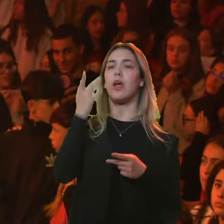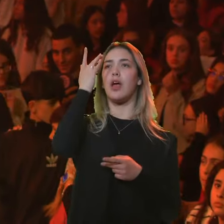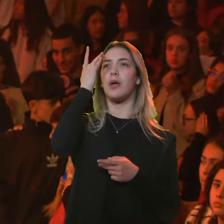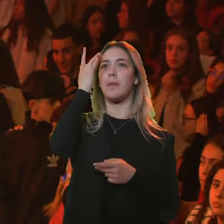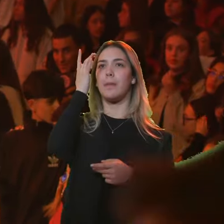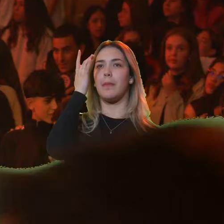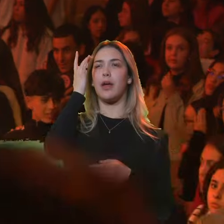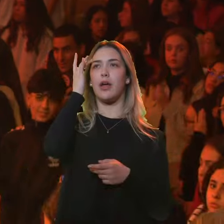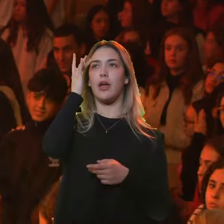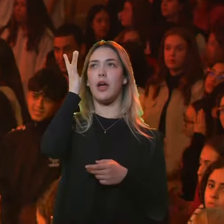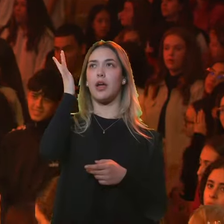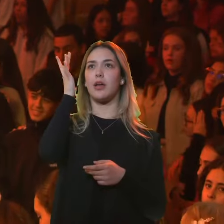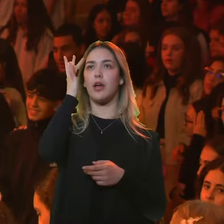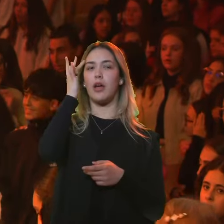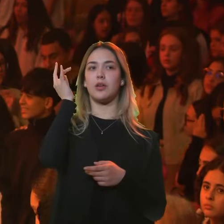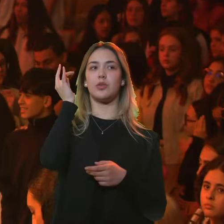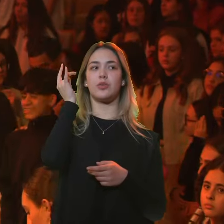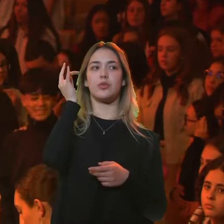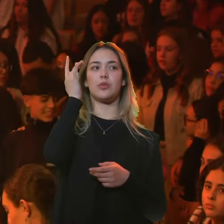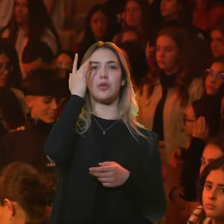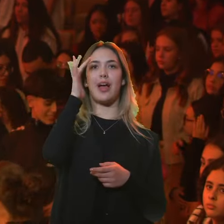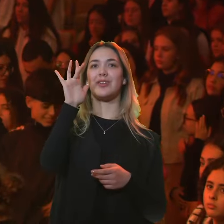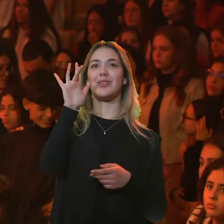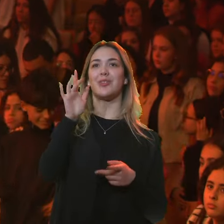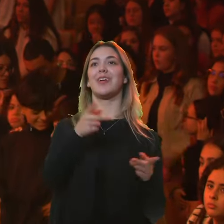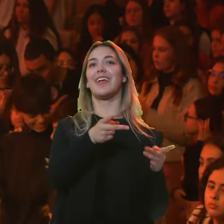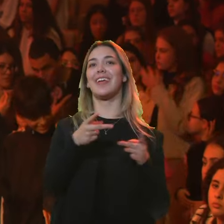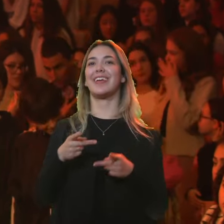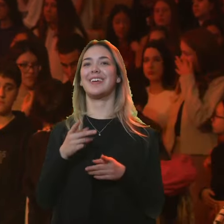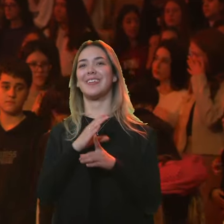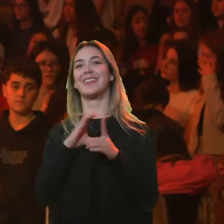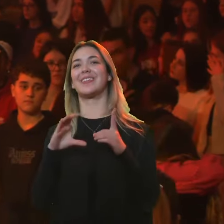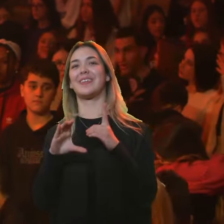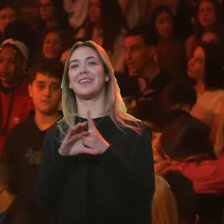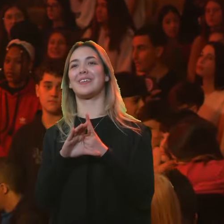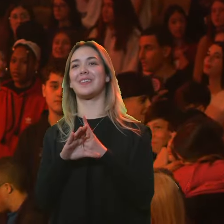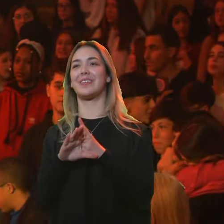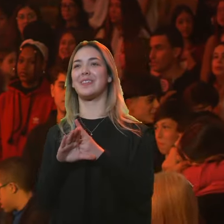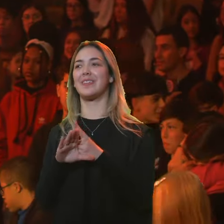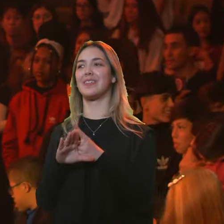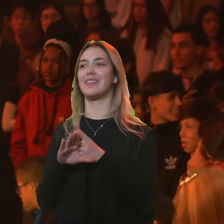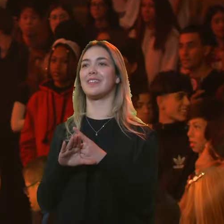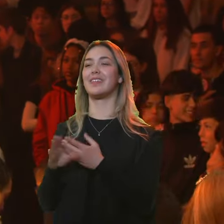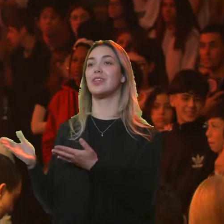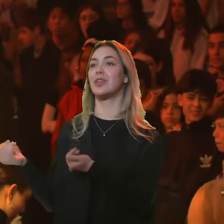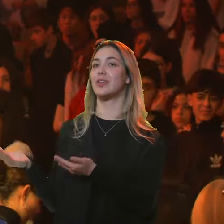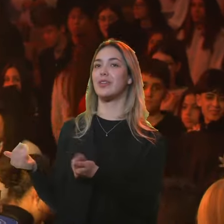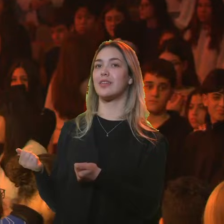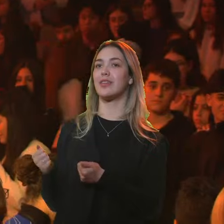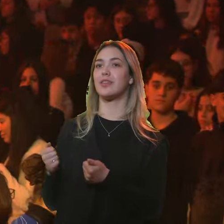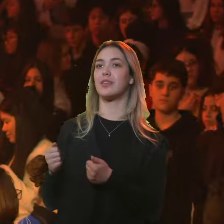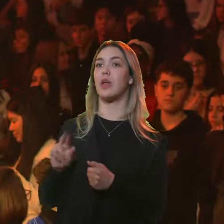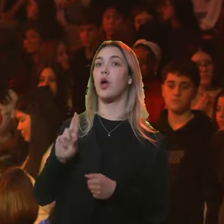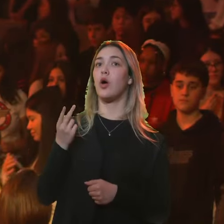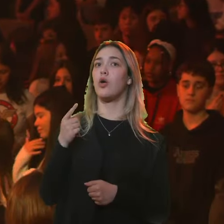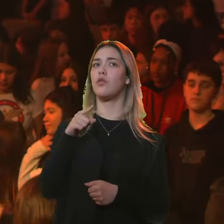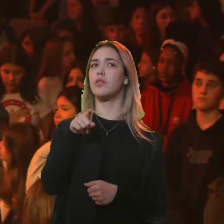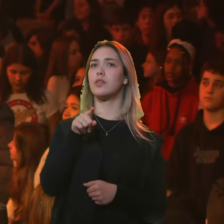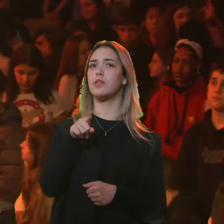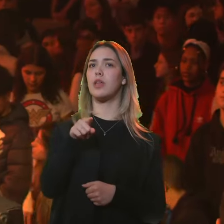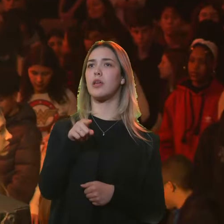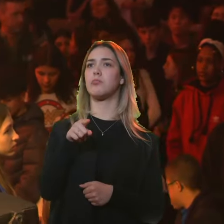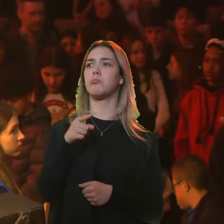Deus. E Deus falou com você. Ou você veio aqui pela primeira vez porque teu amigo da escola te chamou. Você ficou